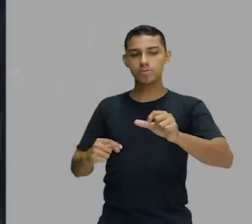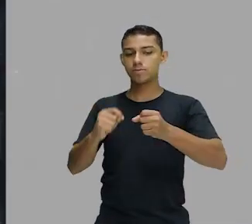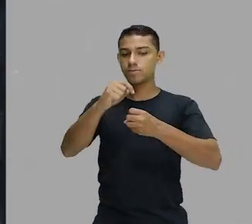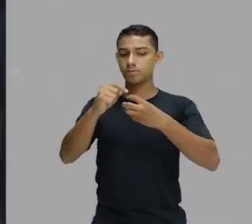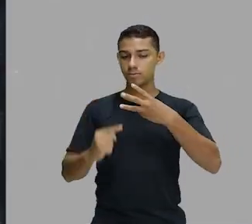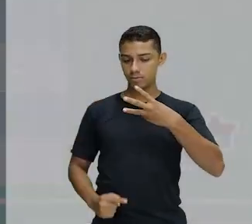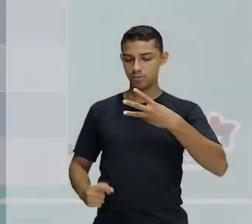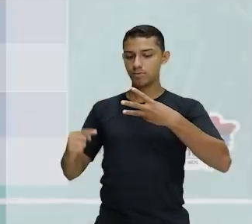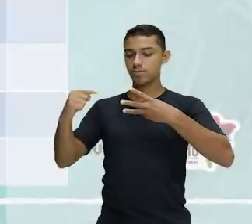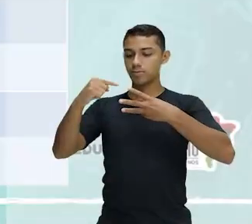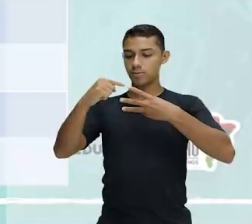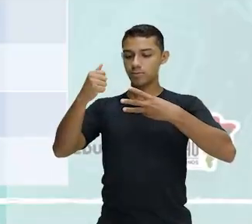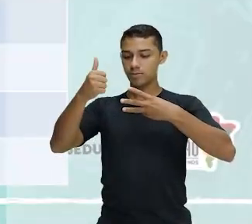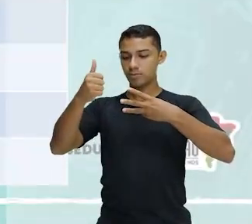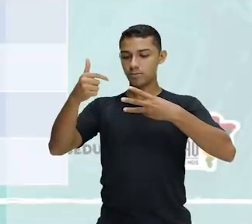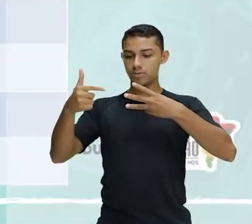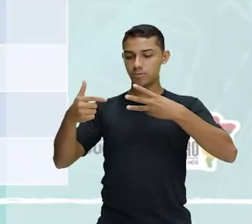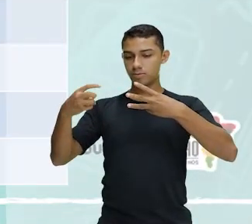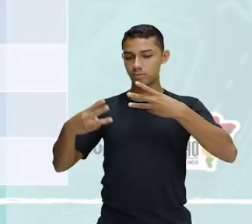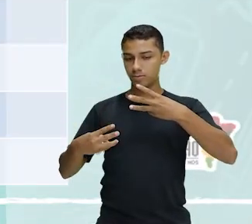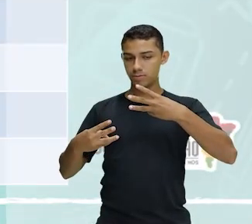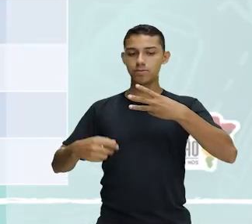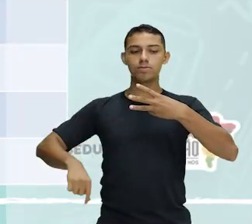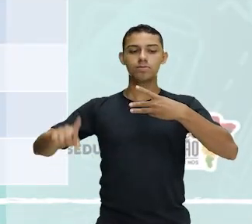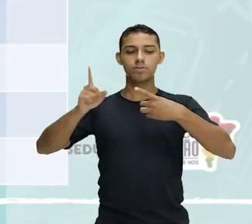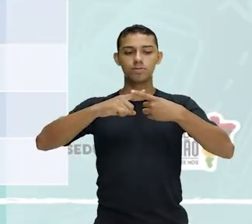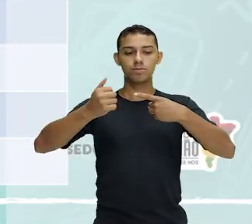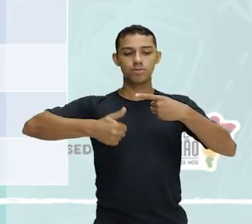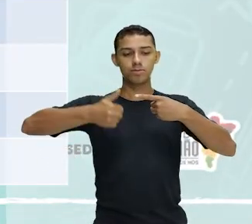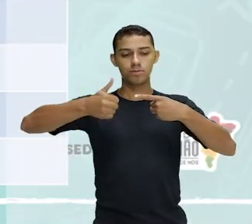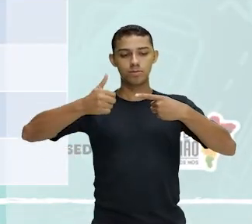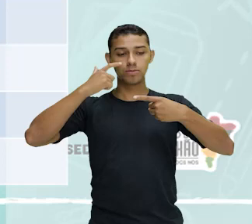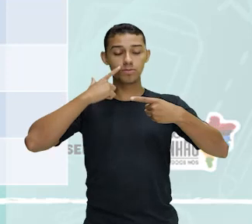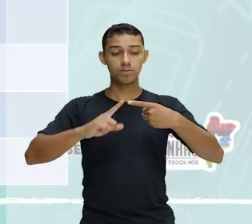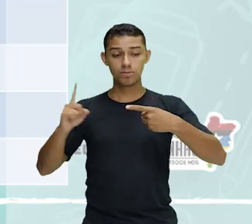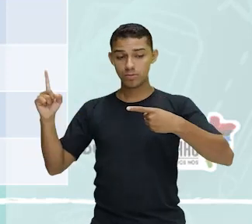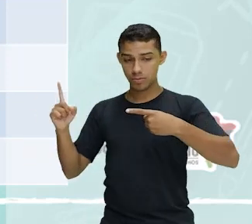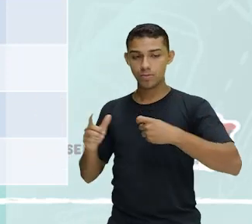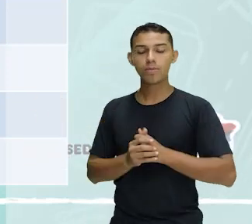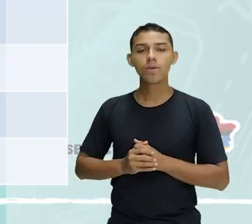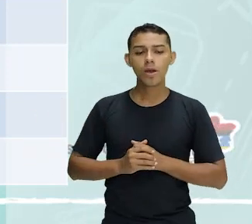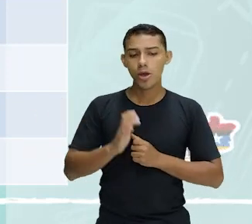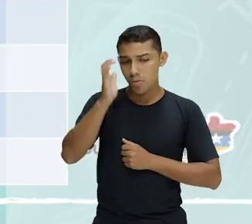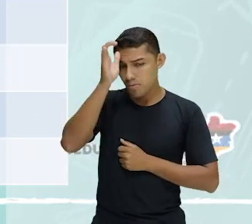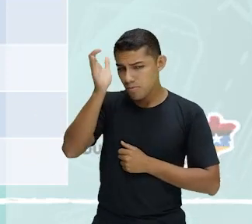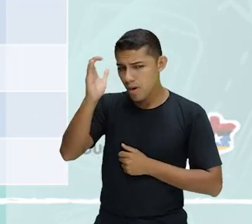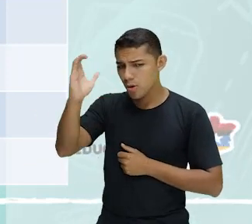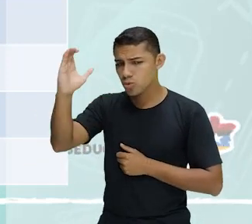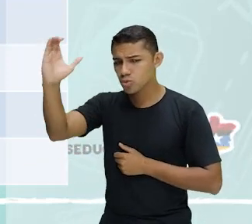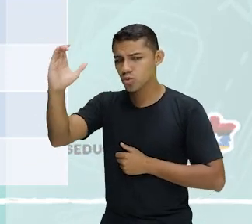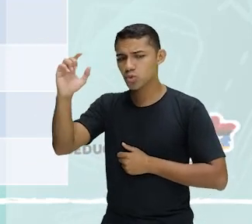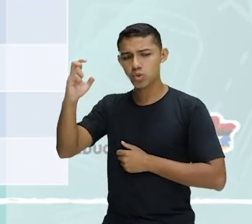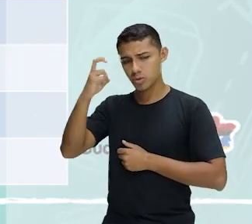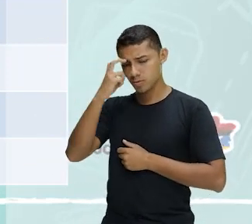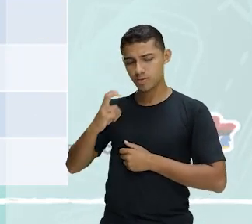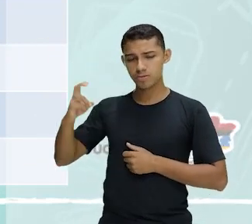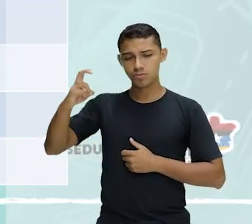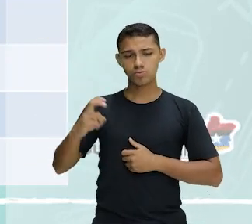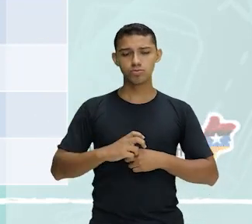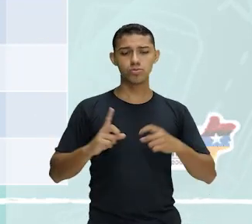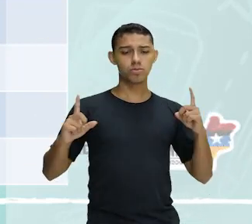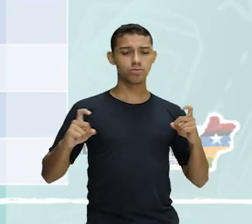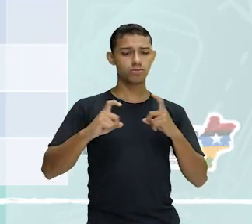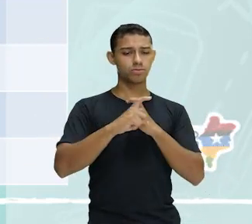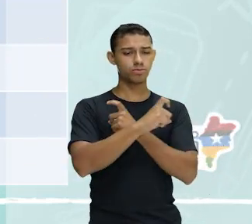tá? Vamos ver a situação 1. Em uma cultura de bactérias, a população dobra a cada hora.